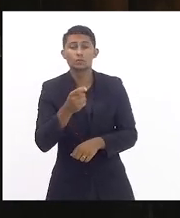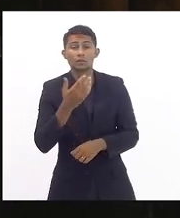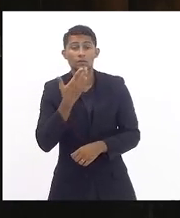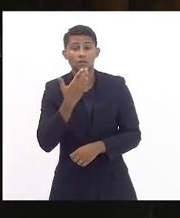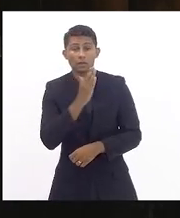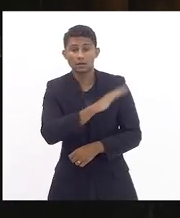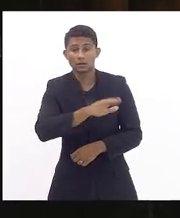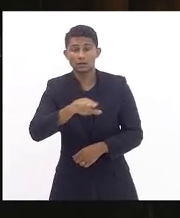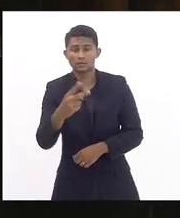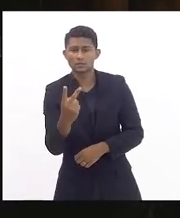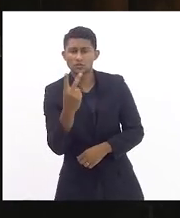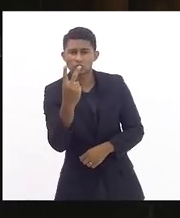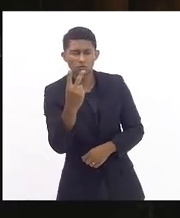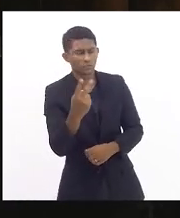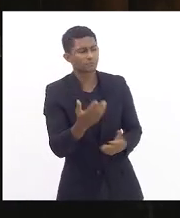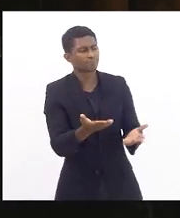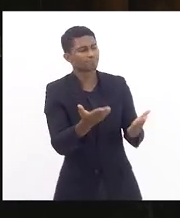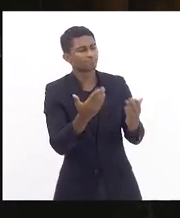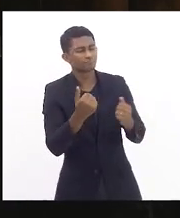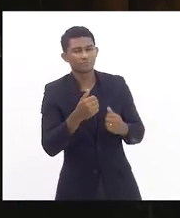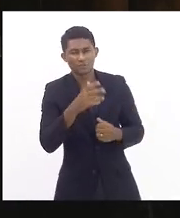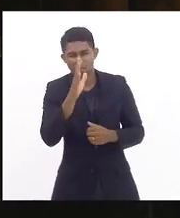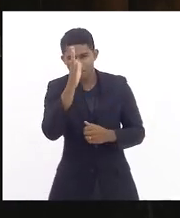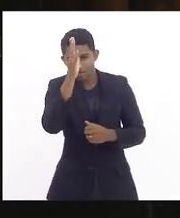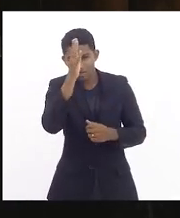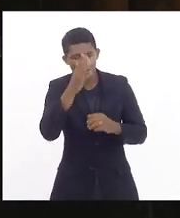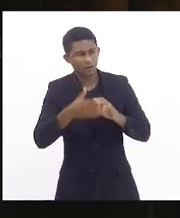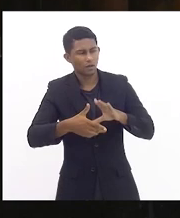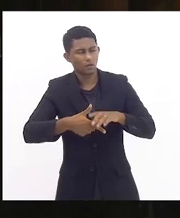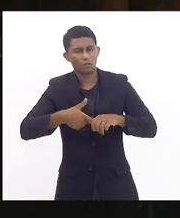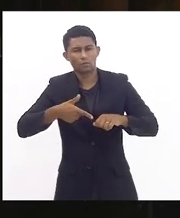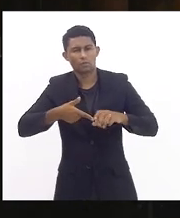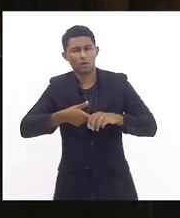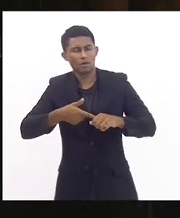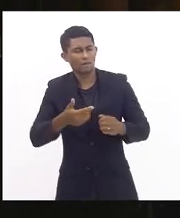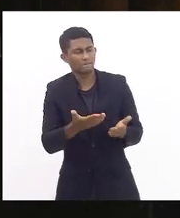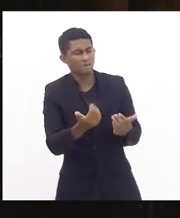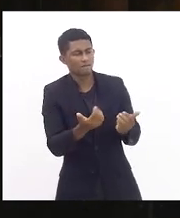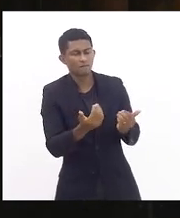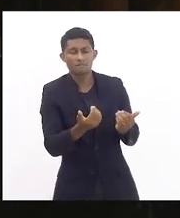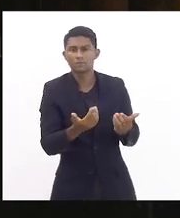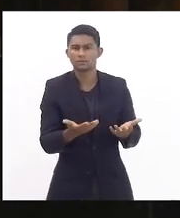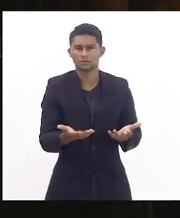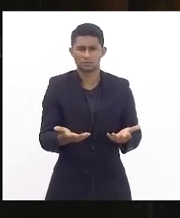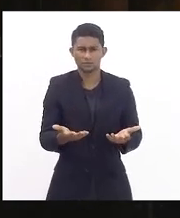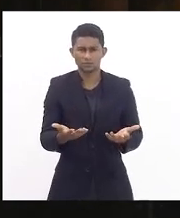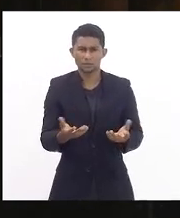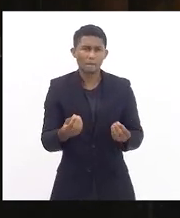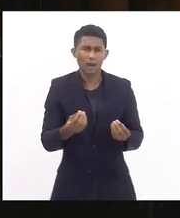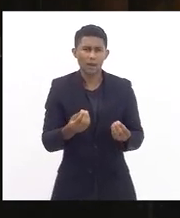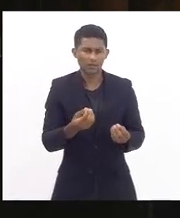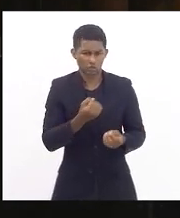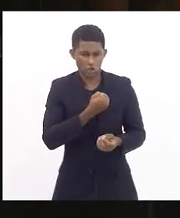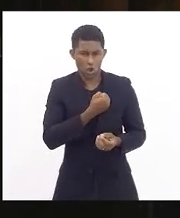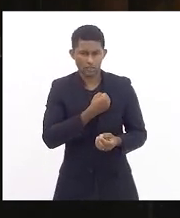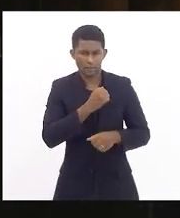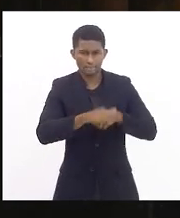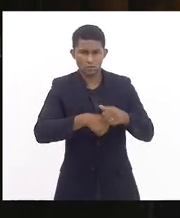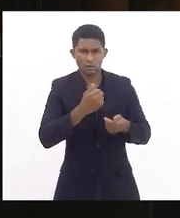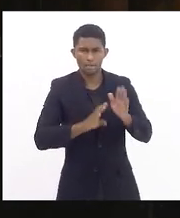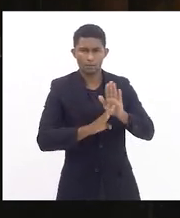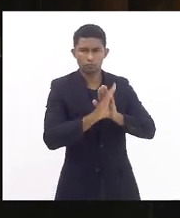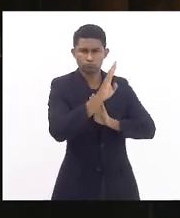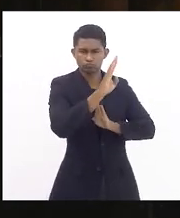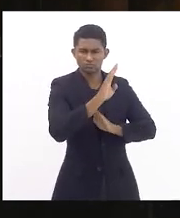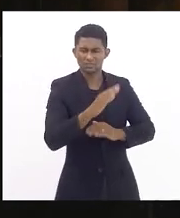o masturbem no filme para resolver, parece que, problemas de notas. E, detalhe, a gente ainda vai ouvindo